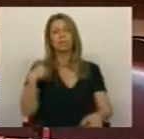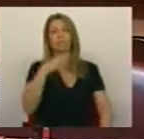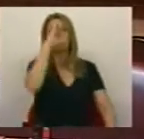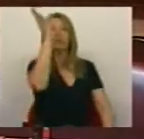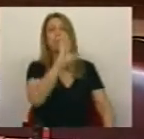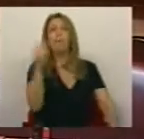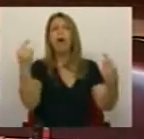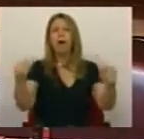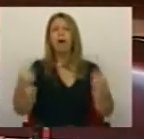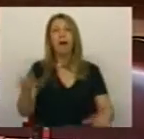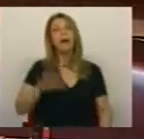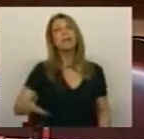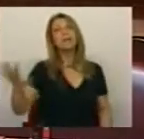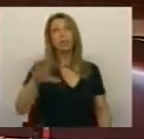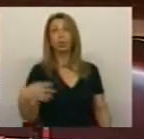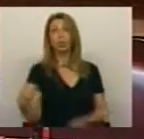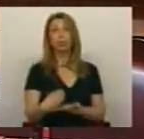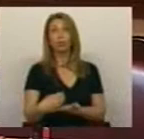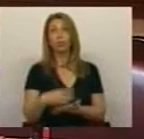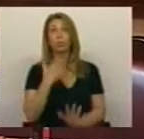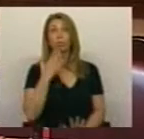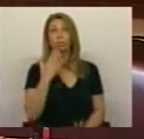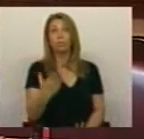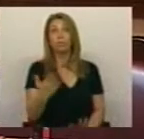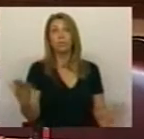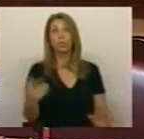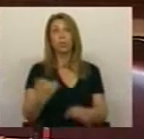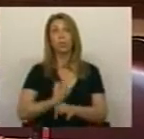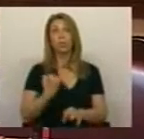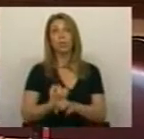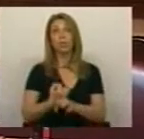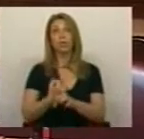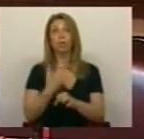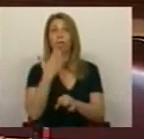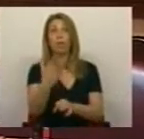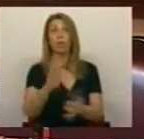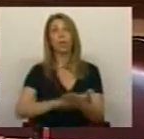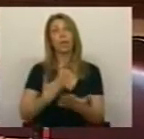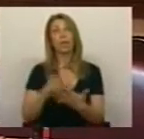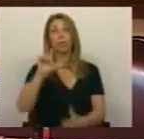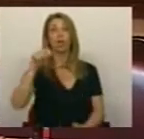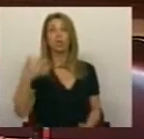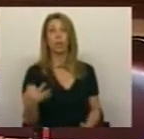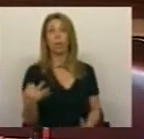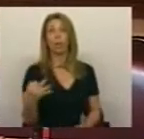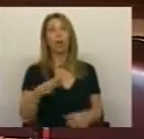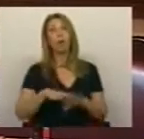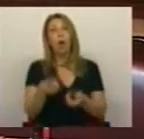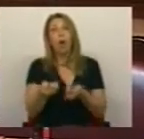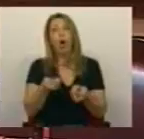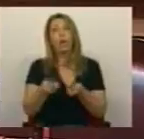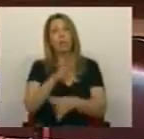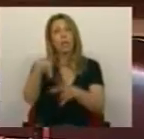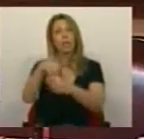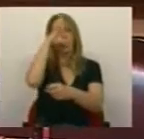existirão situações de total ausência de solicitação dos serviços para intérpretes de língua gestual portuguesa por parte de organismos do Ministério